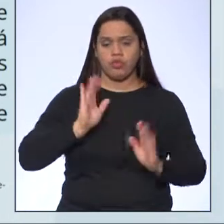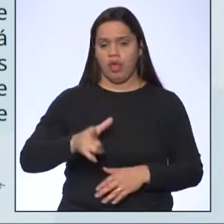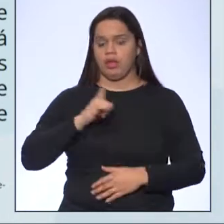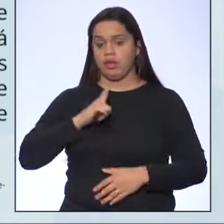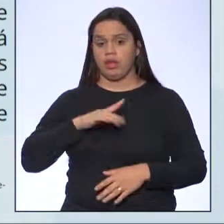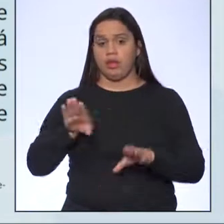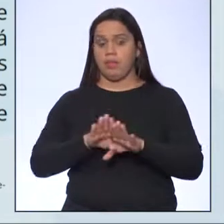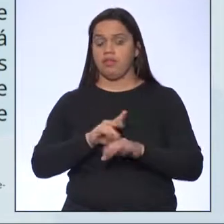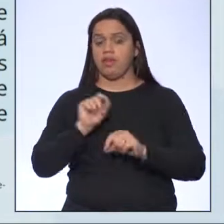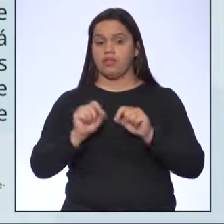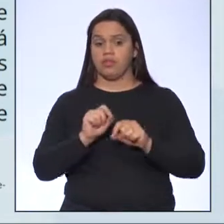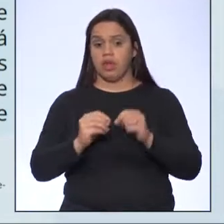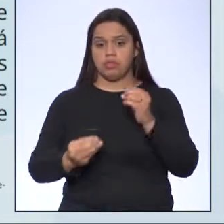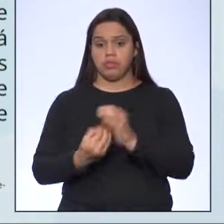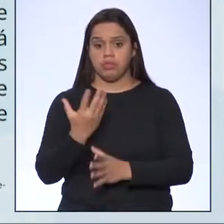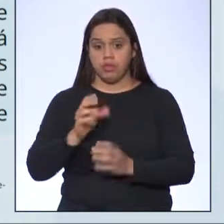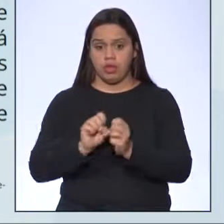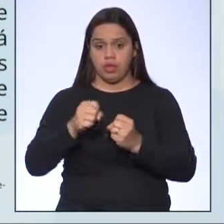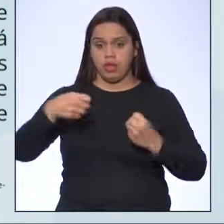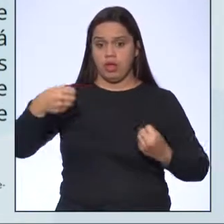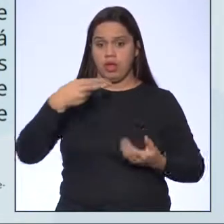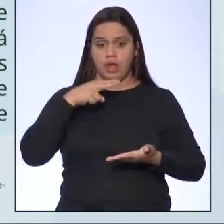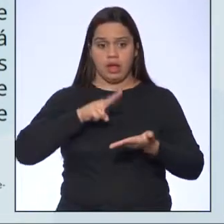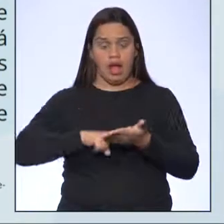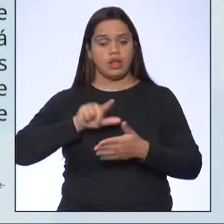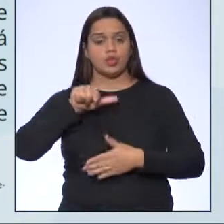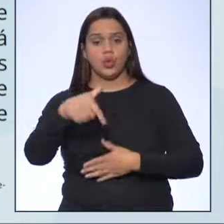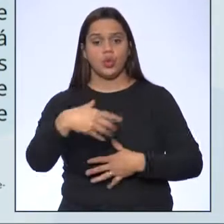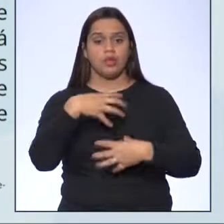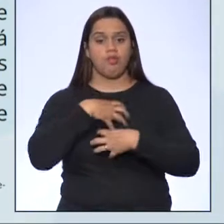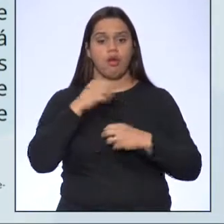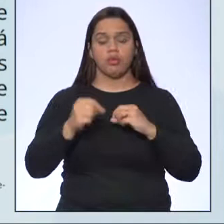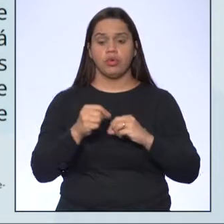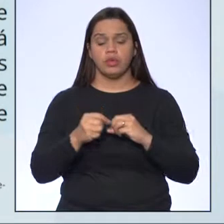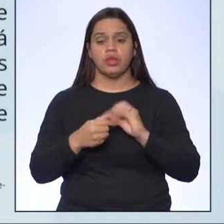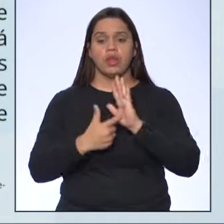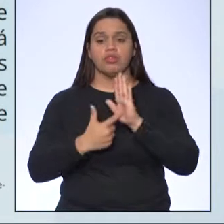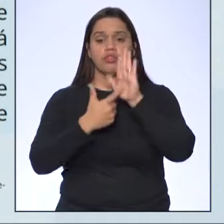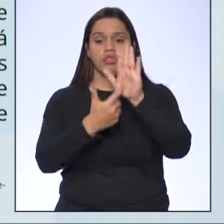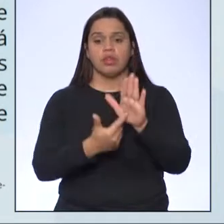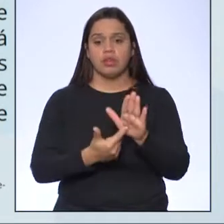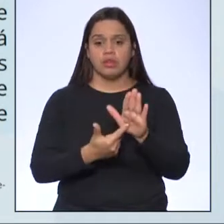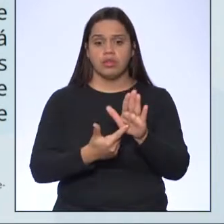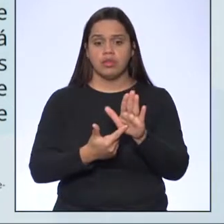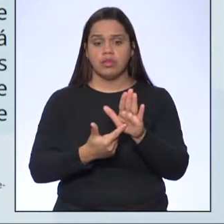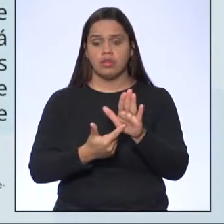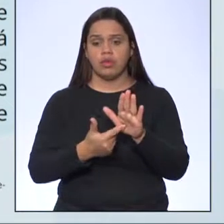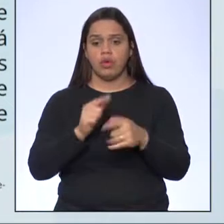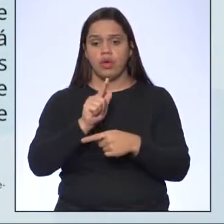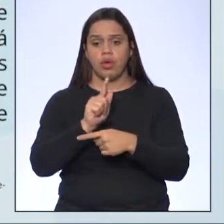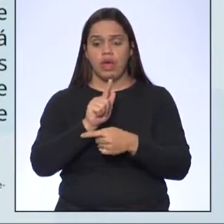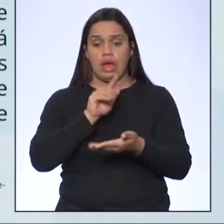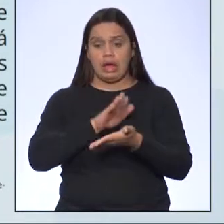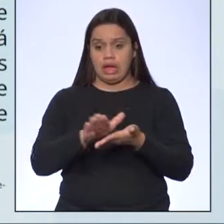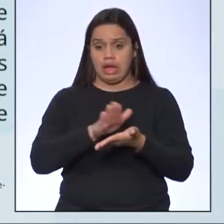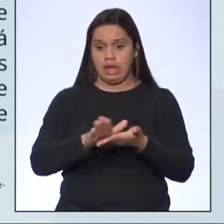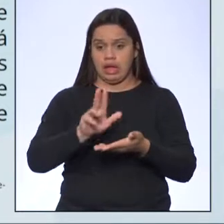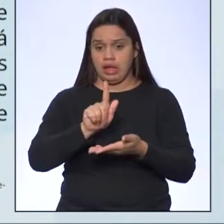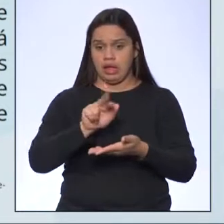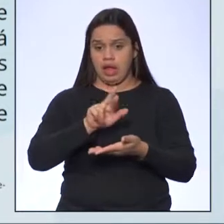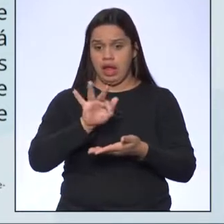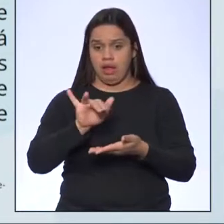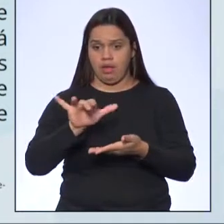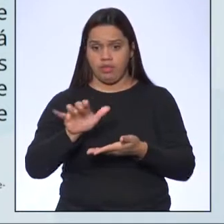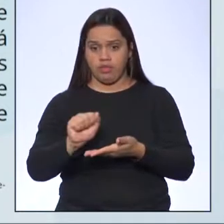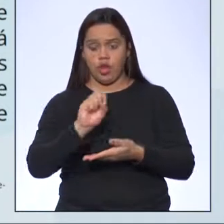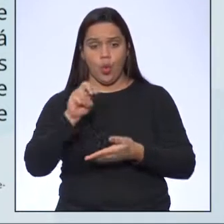elaboração de mapas, cartas e outras formas de expressão gráfica ou representação de